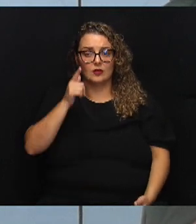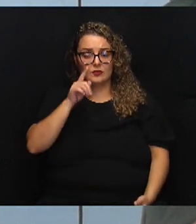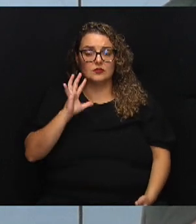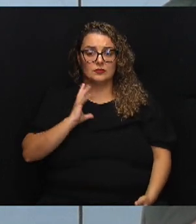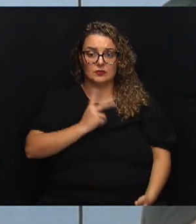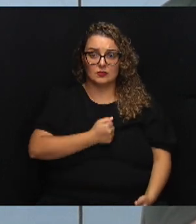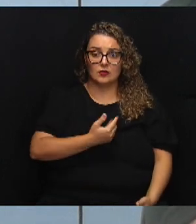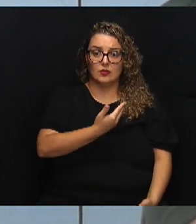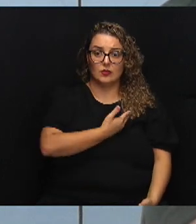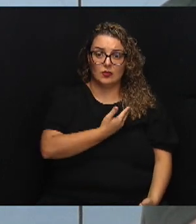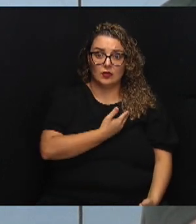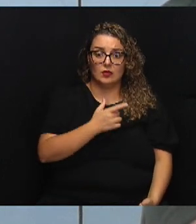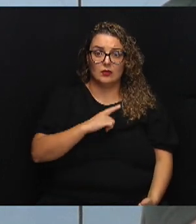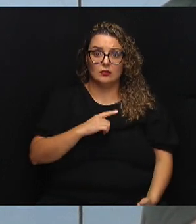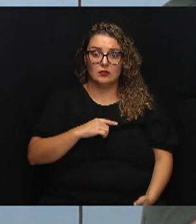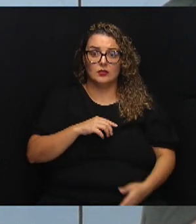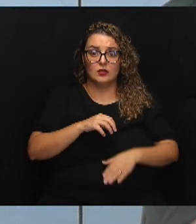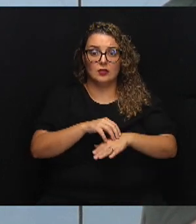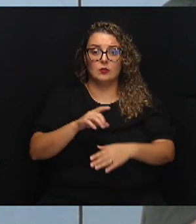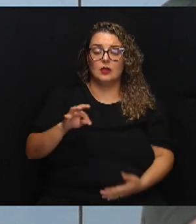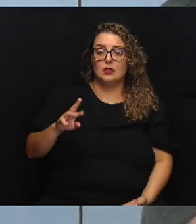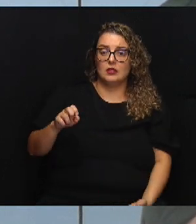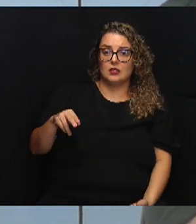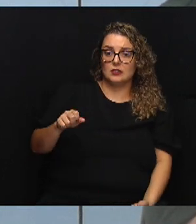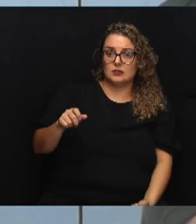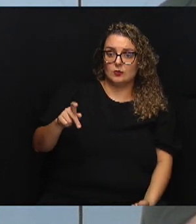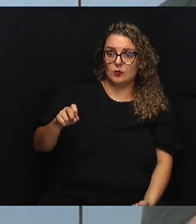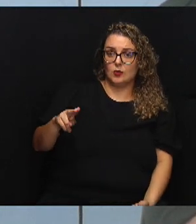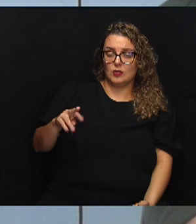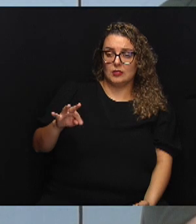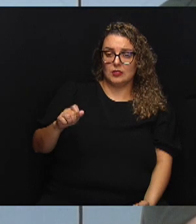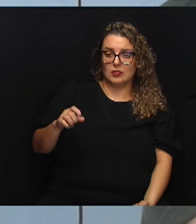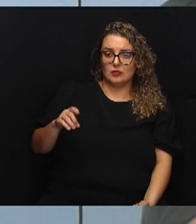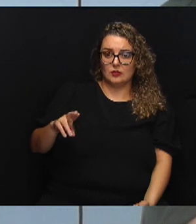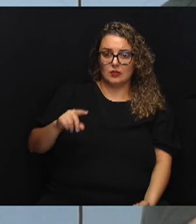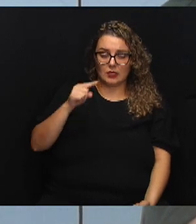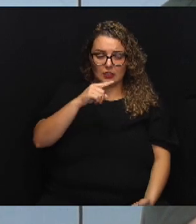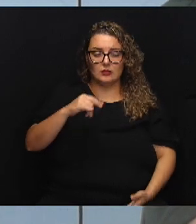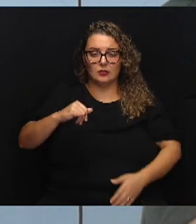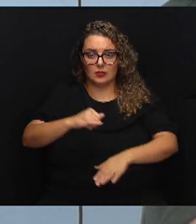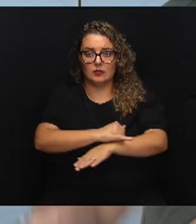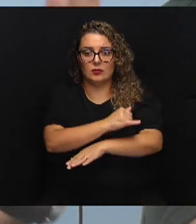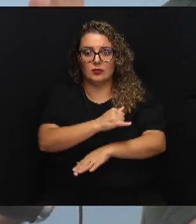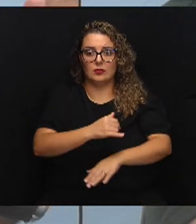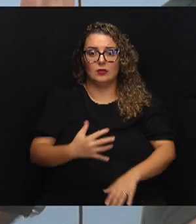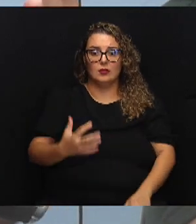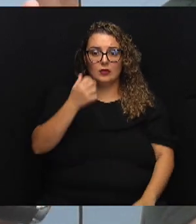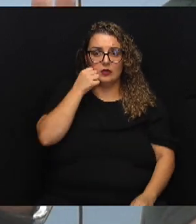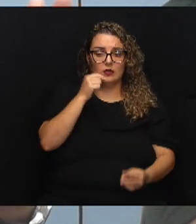amigo nosso que tinha uma transportadora, Herbert, ali no aeroporto, ele adotou os